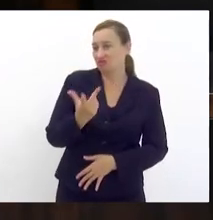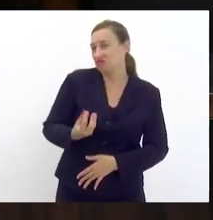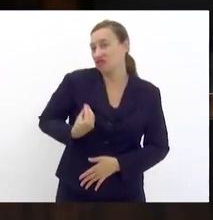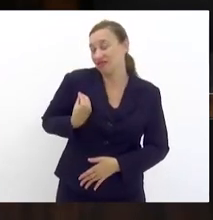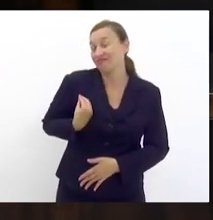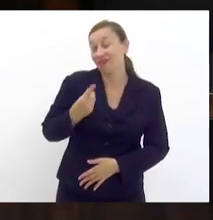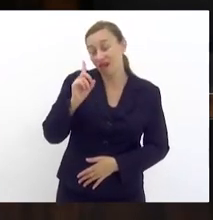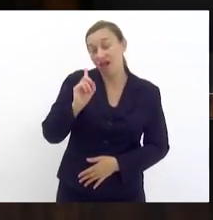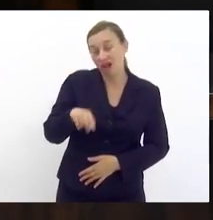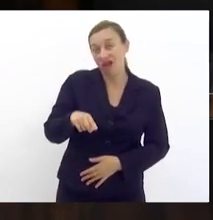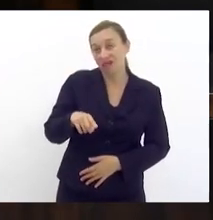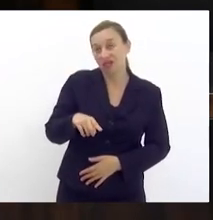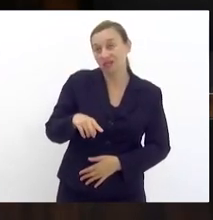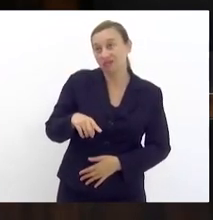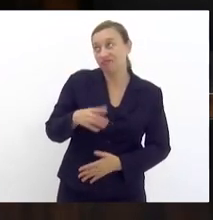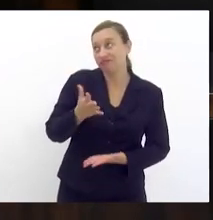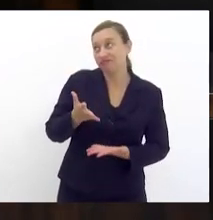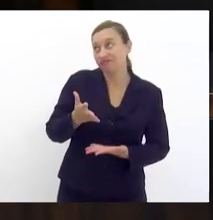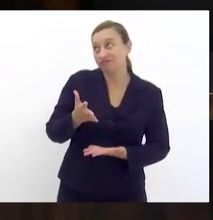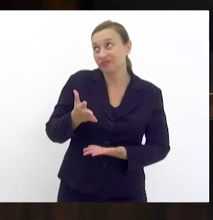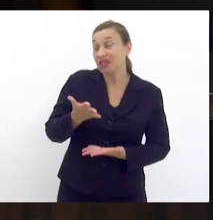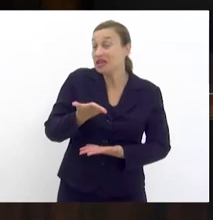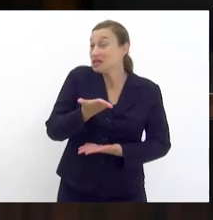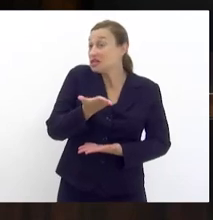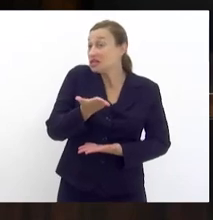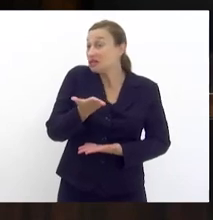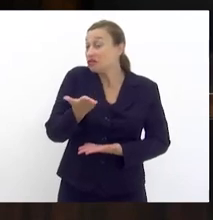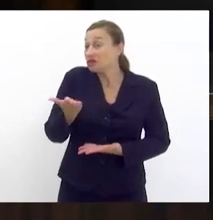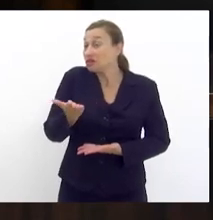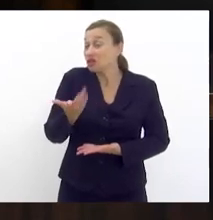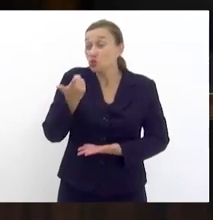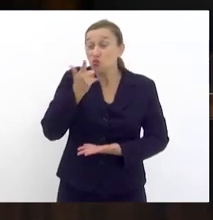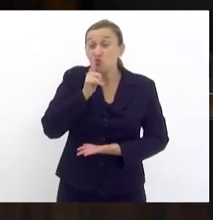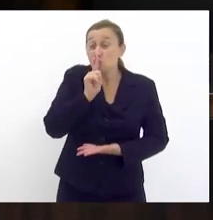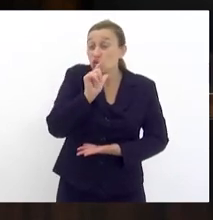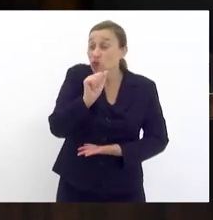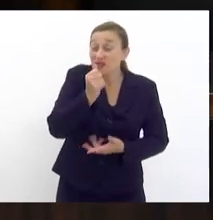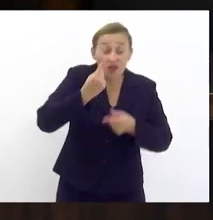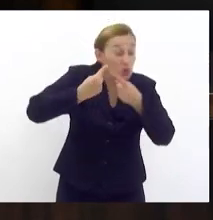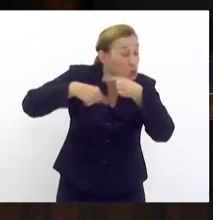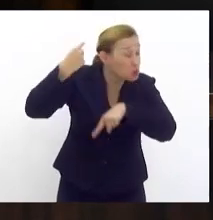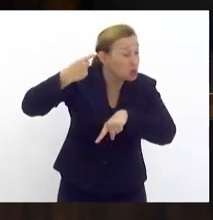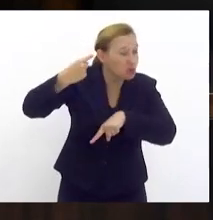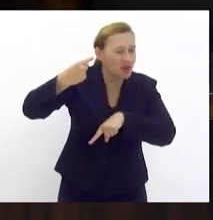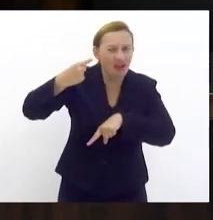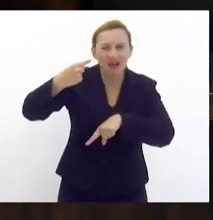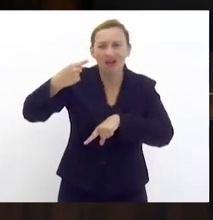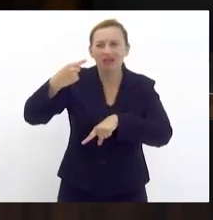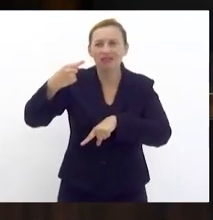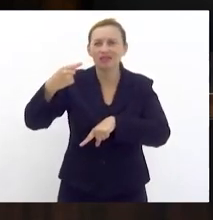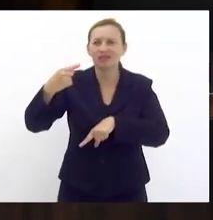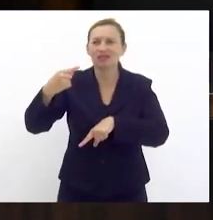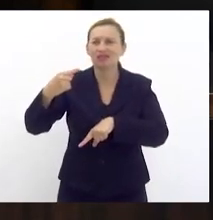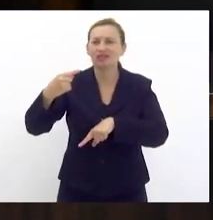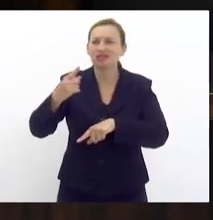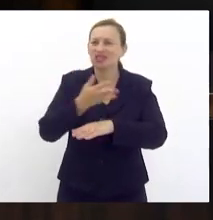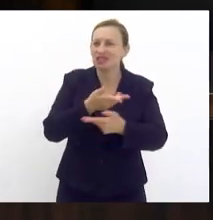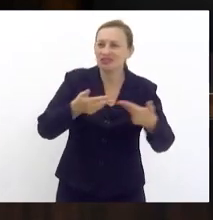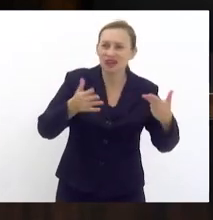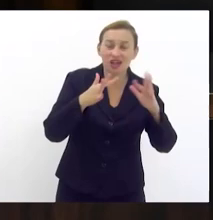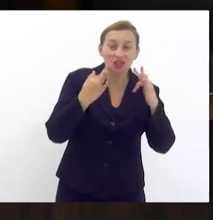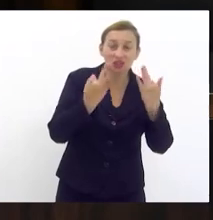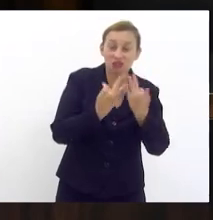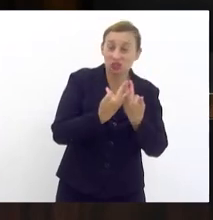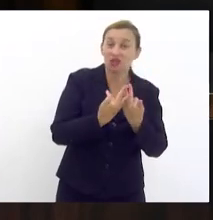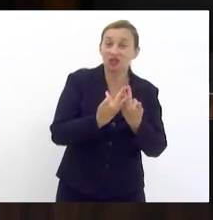É isso que é uma coisa que vocês conseguem superar, e cada dia que muitas famílias não estão